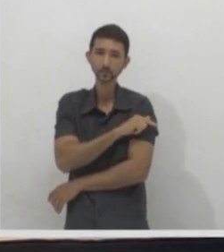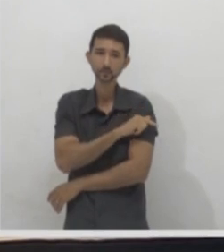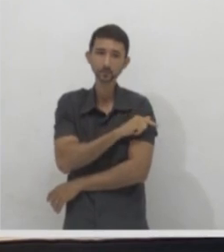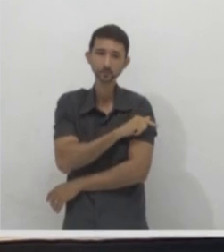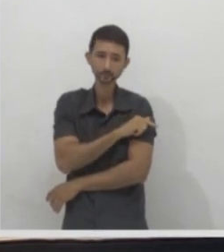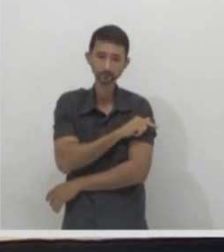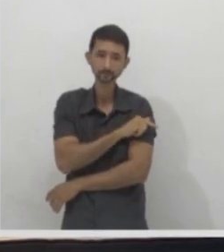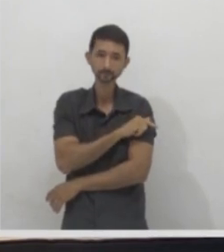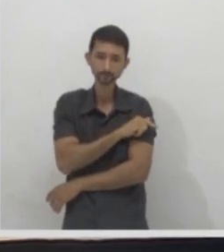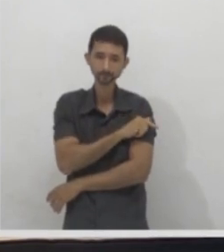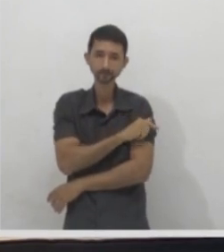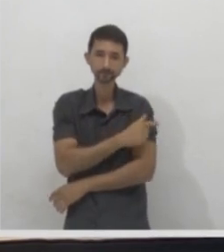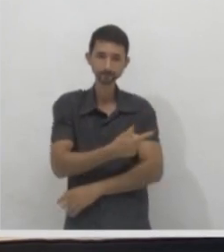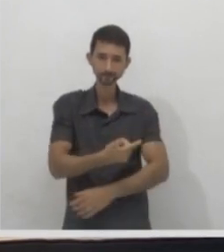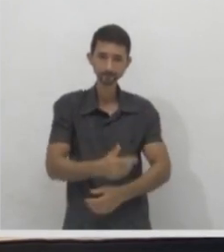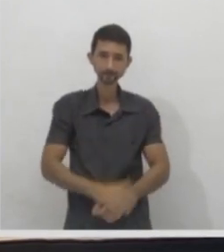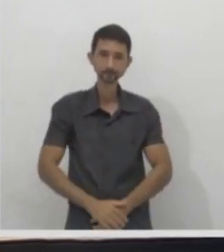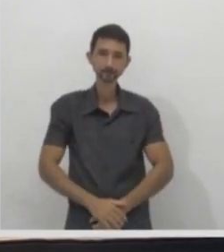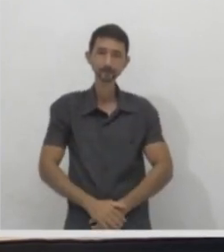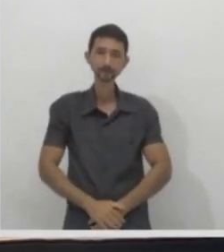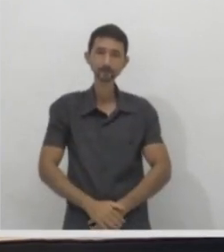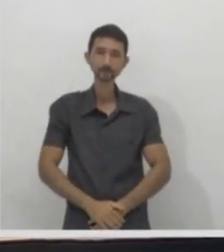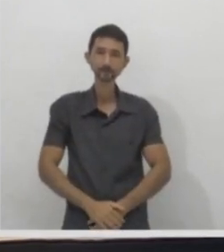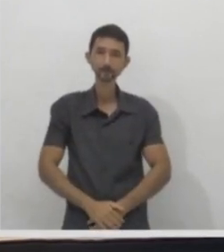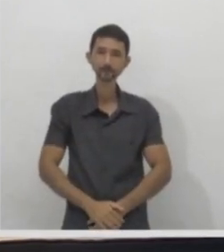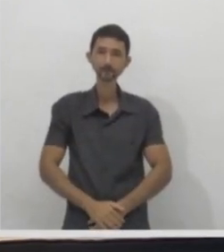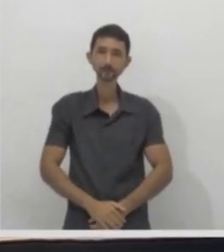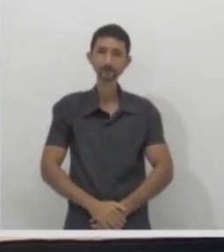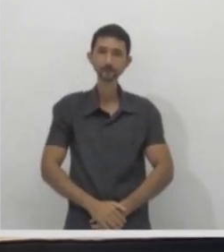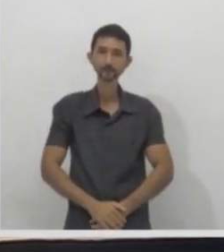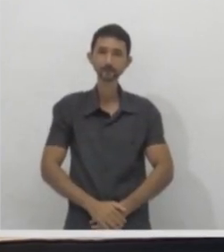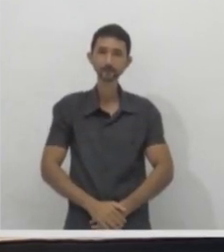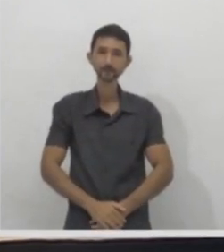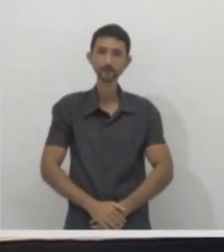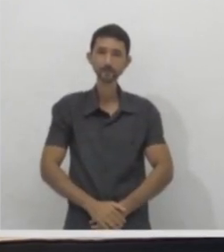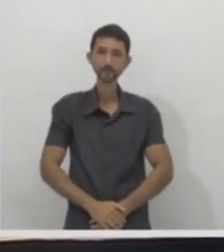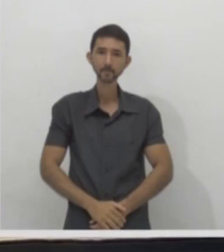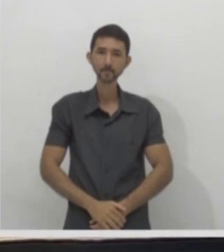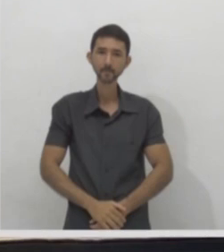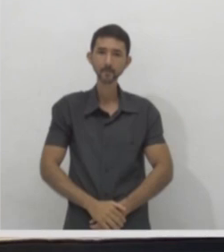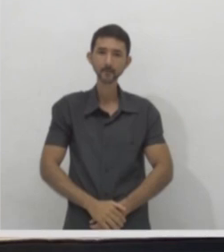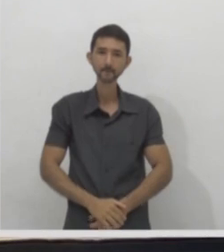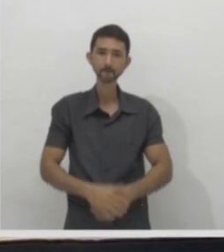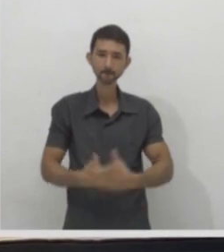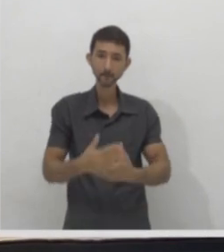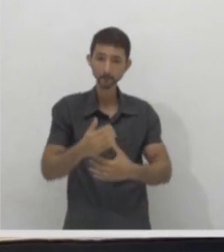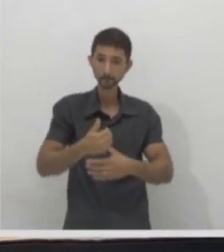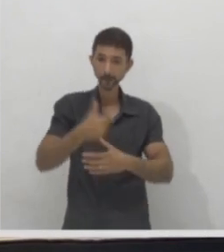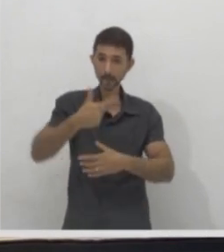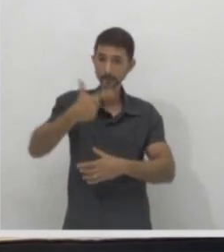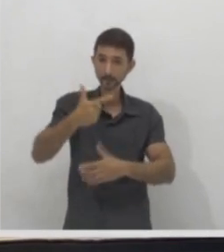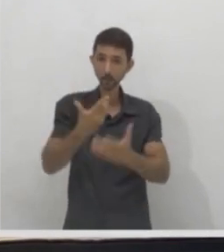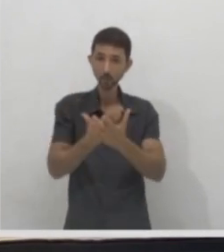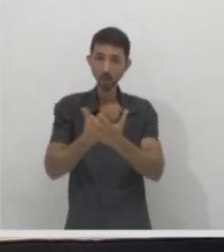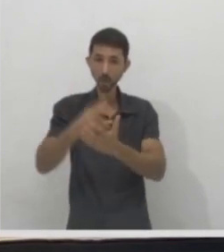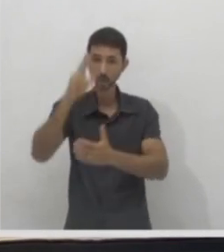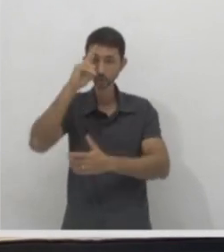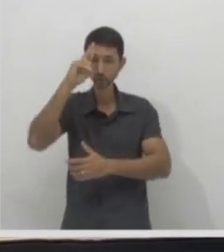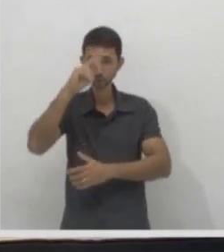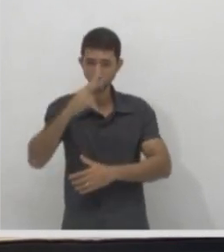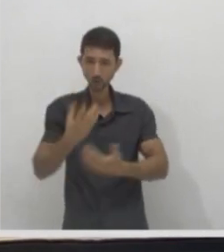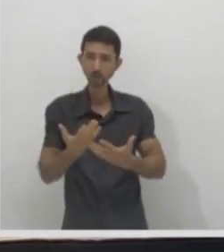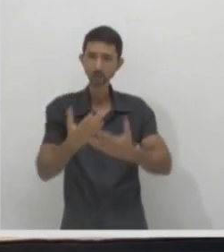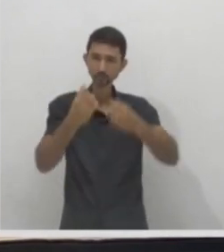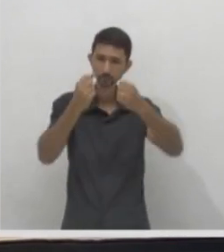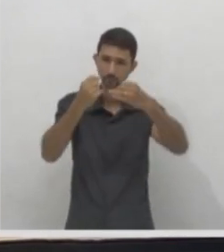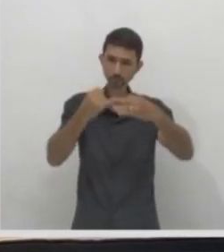relativo ao sexto e sétimo ano do ensino fundamental. Vamos com a segunda aula de História e nós